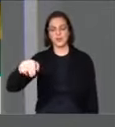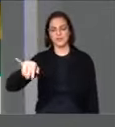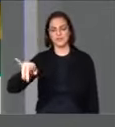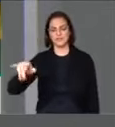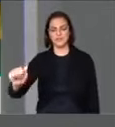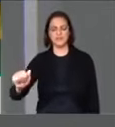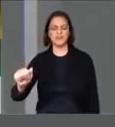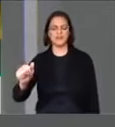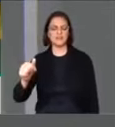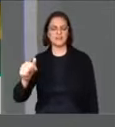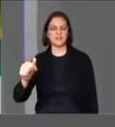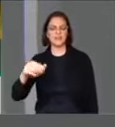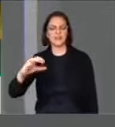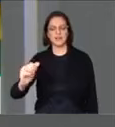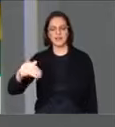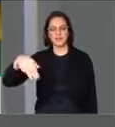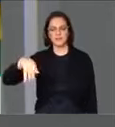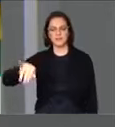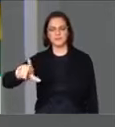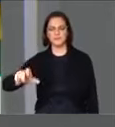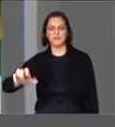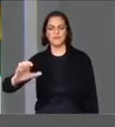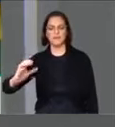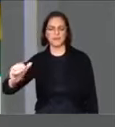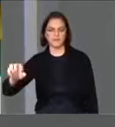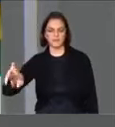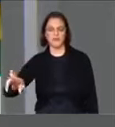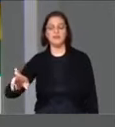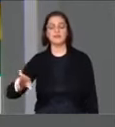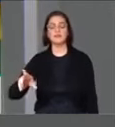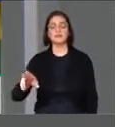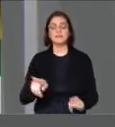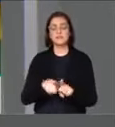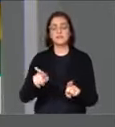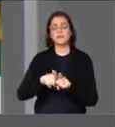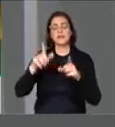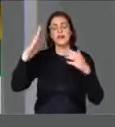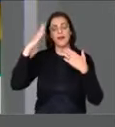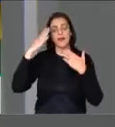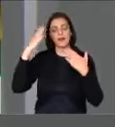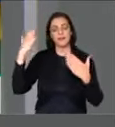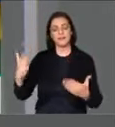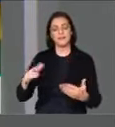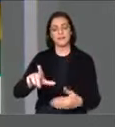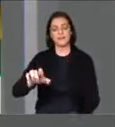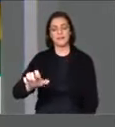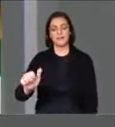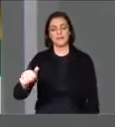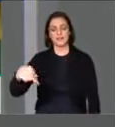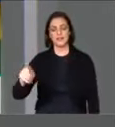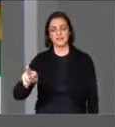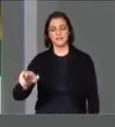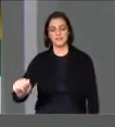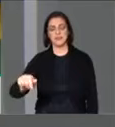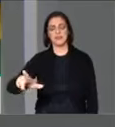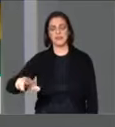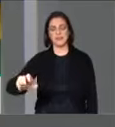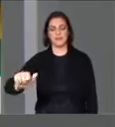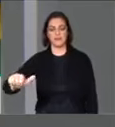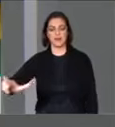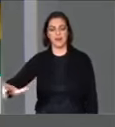Leopardos, a Camille K, e agradecer também a Leandra Leal, que